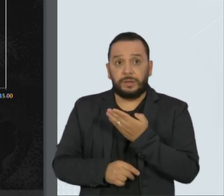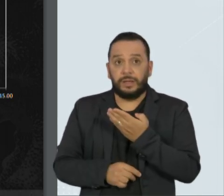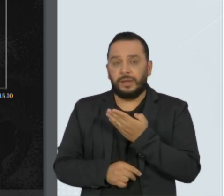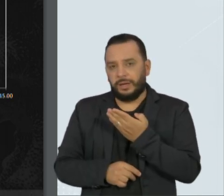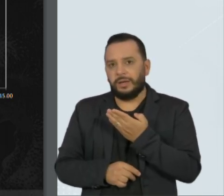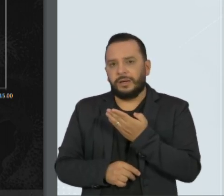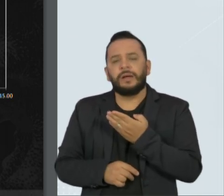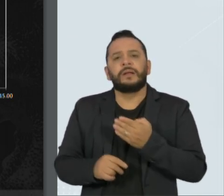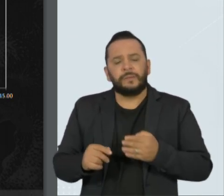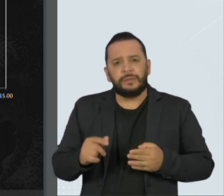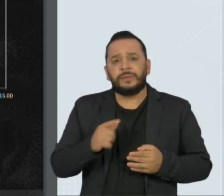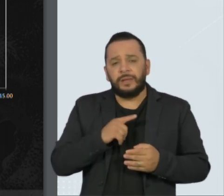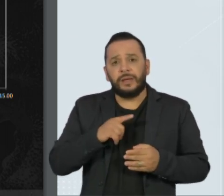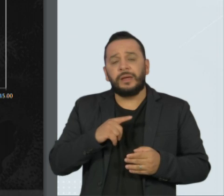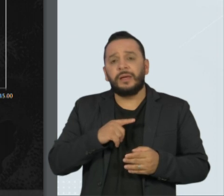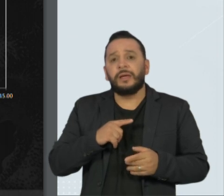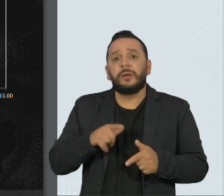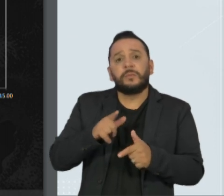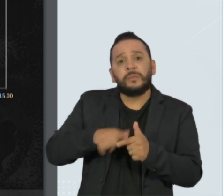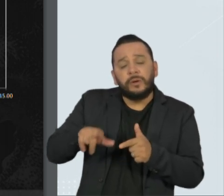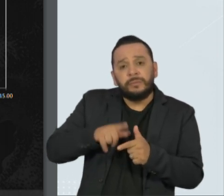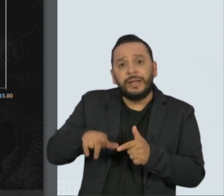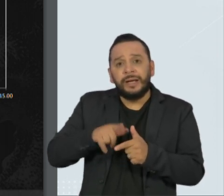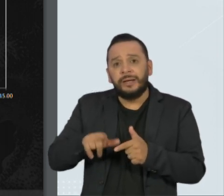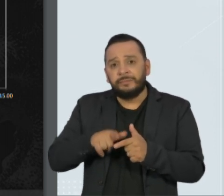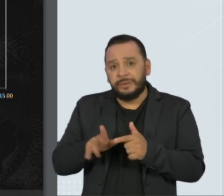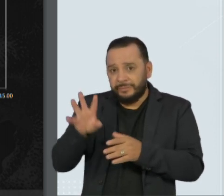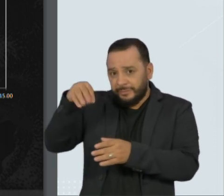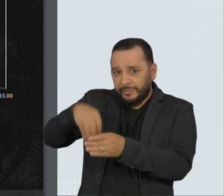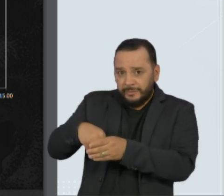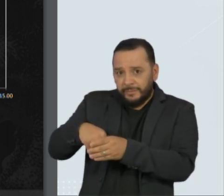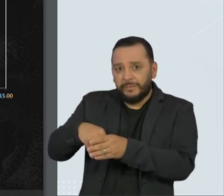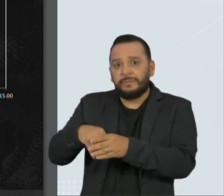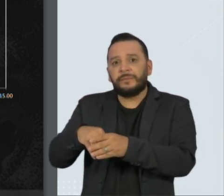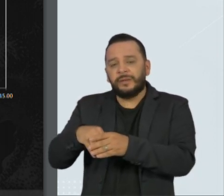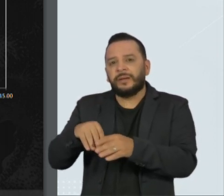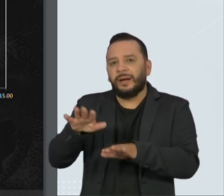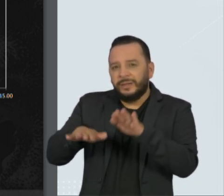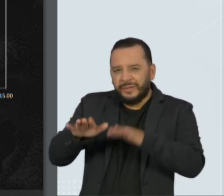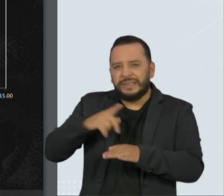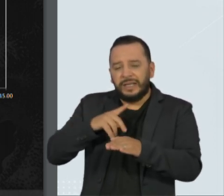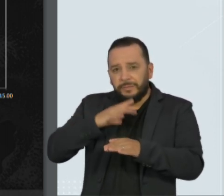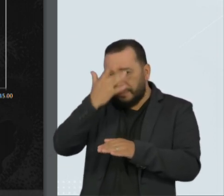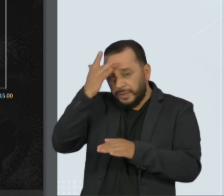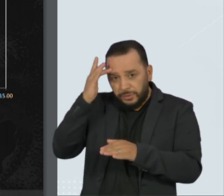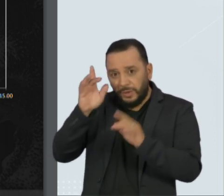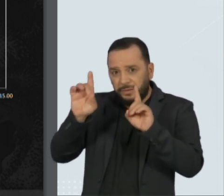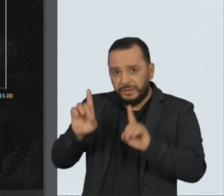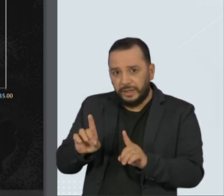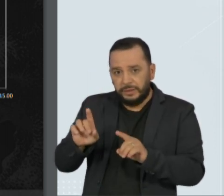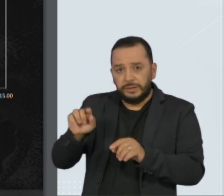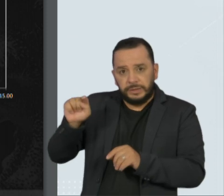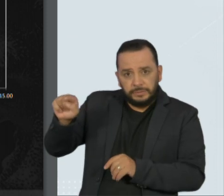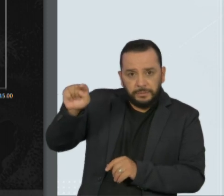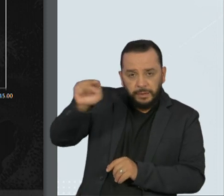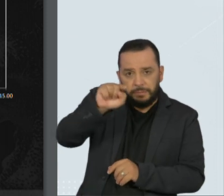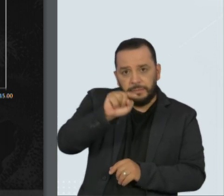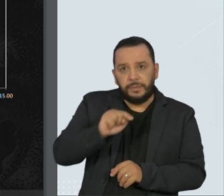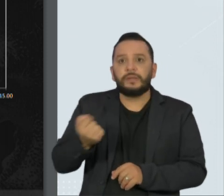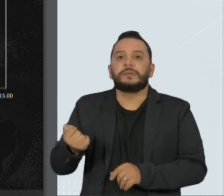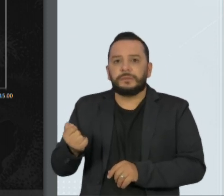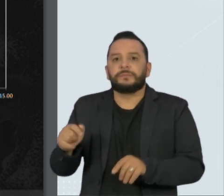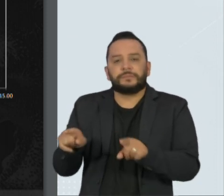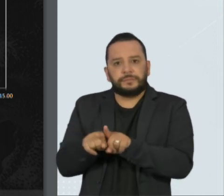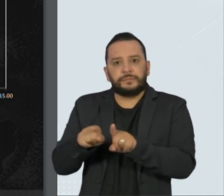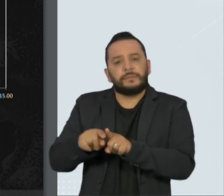com problemas de deficiência, populações socialmente vulneráveis, enfim, pirâmide etária,